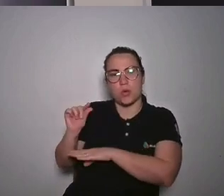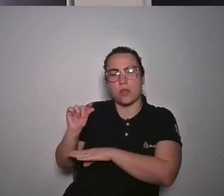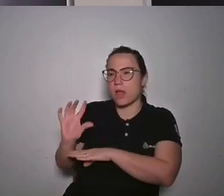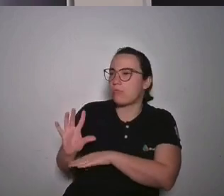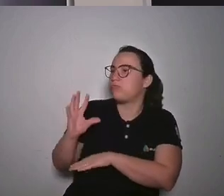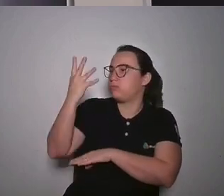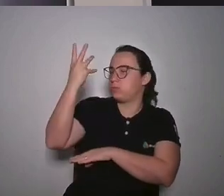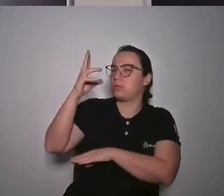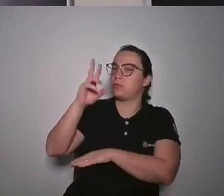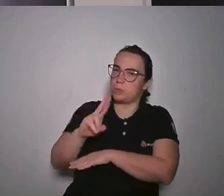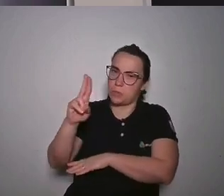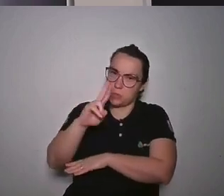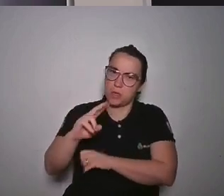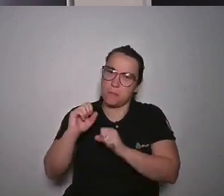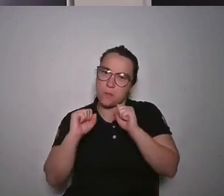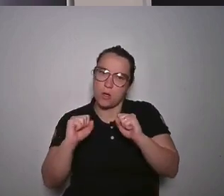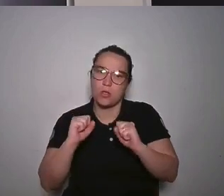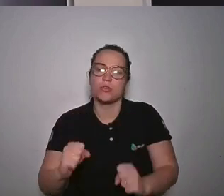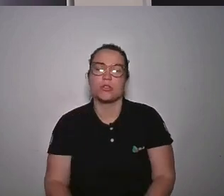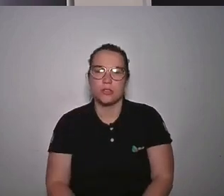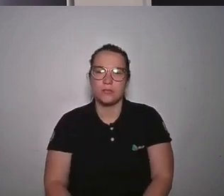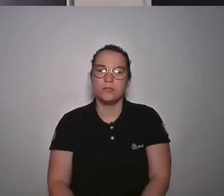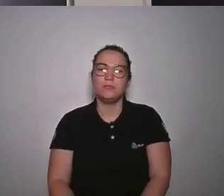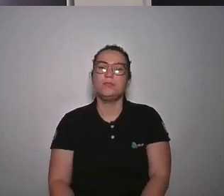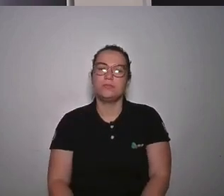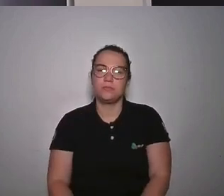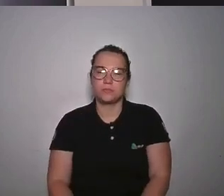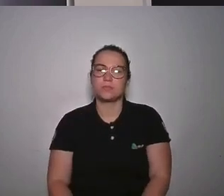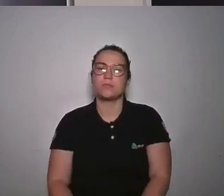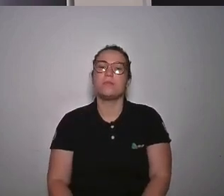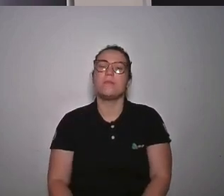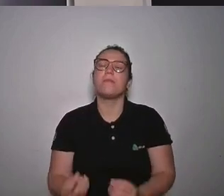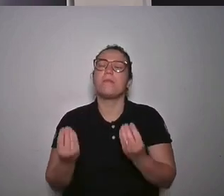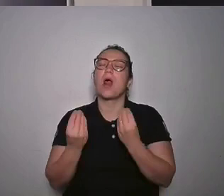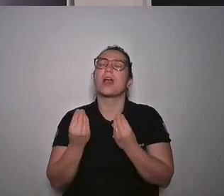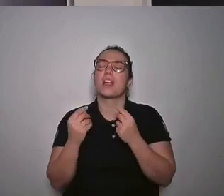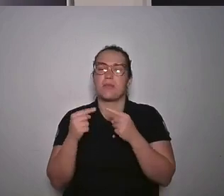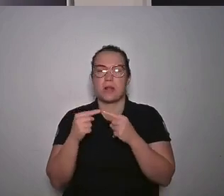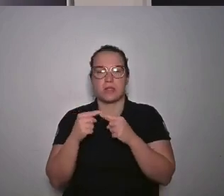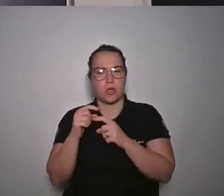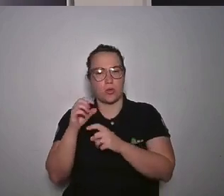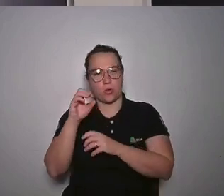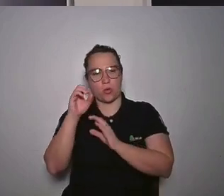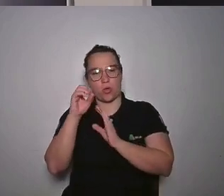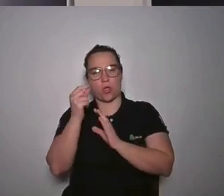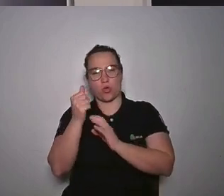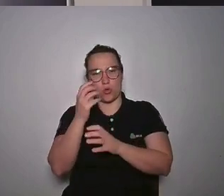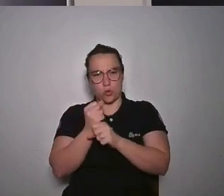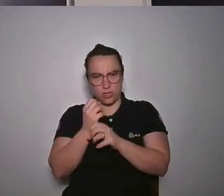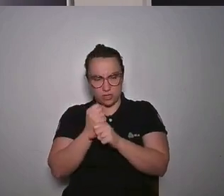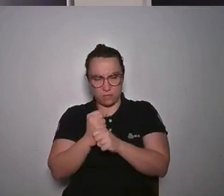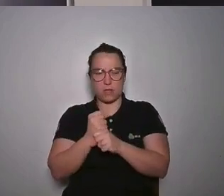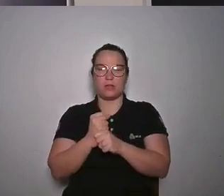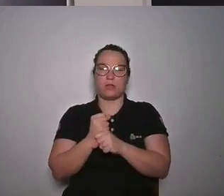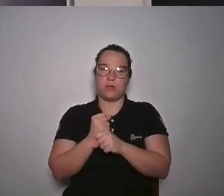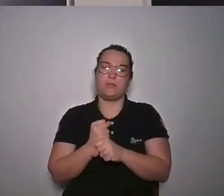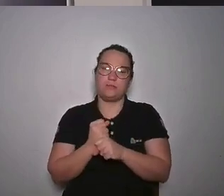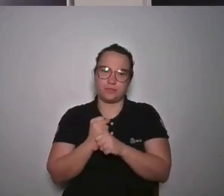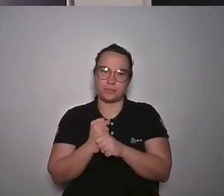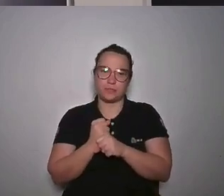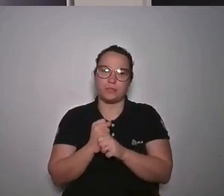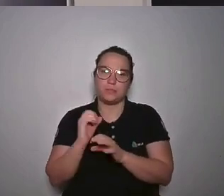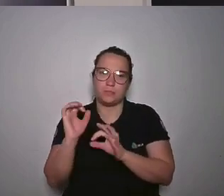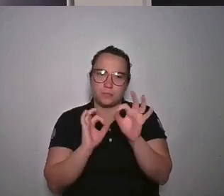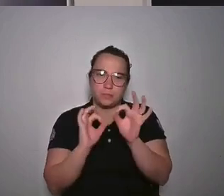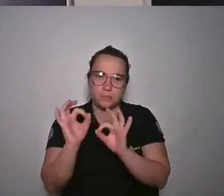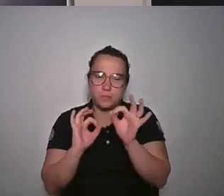possa utilizar. Isso aqui é tudo para dar base para o orçamento. Depois, quando você monta a